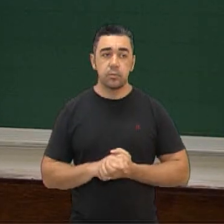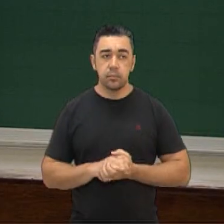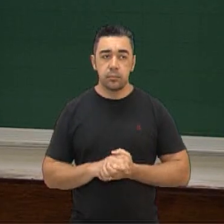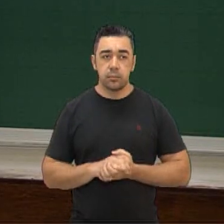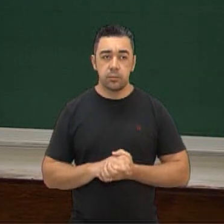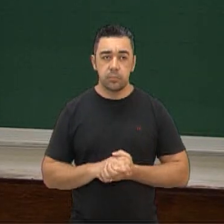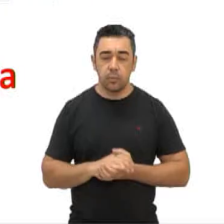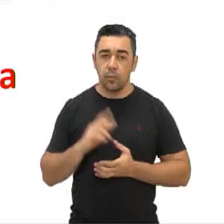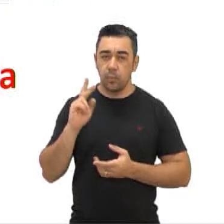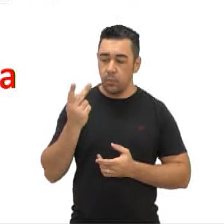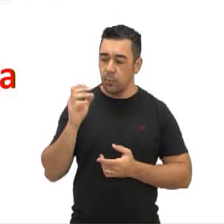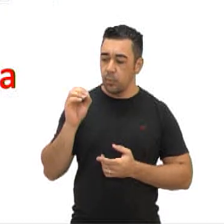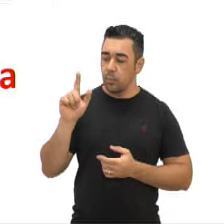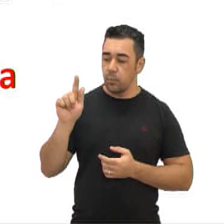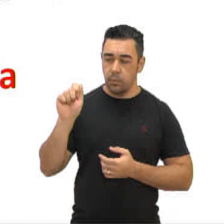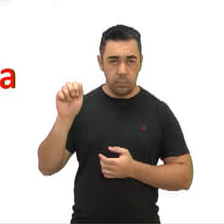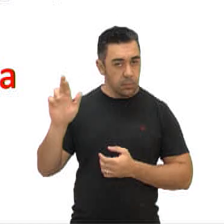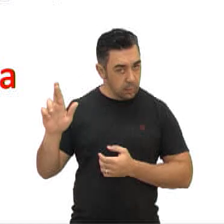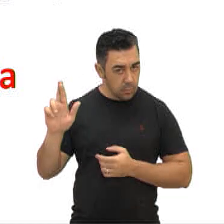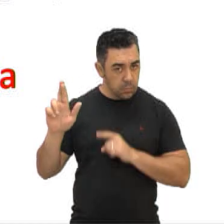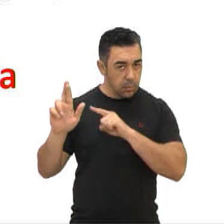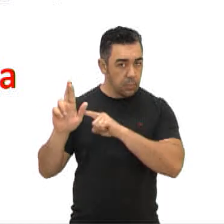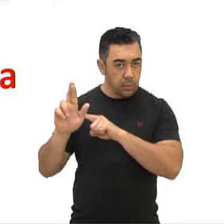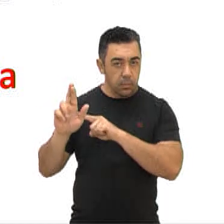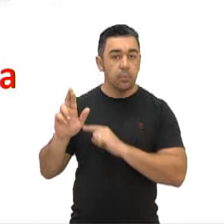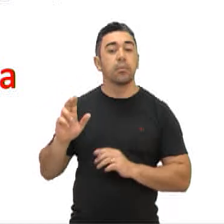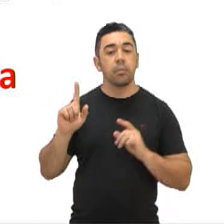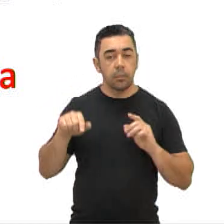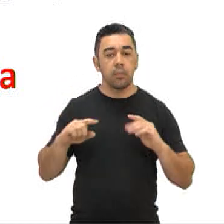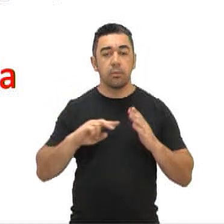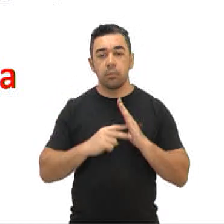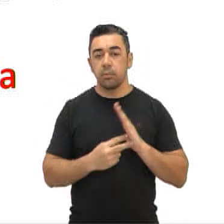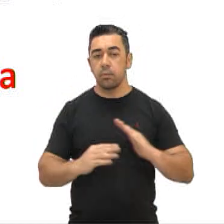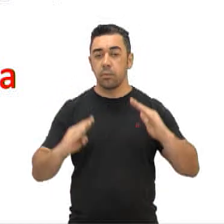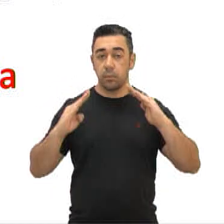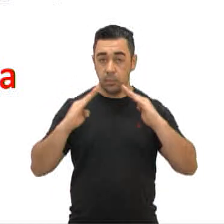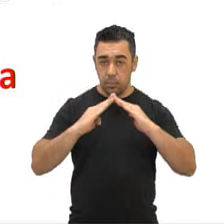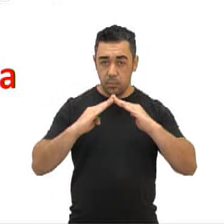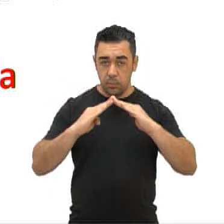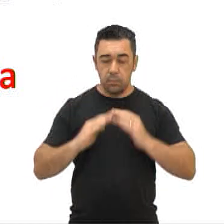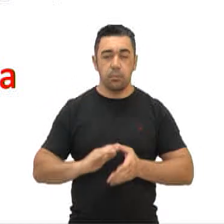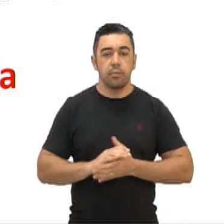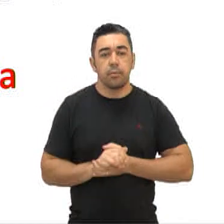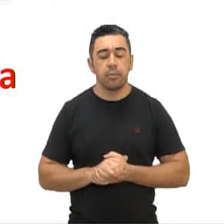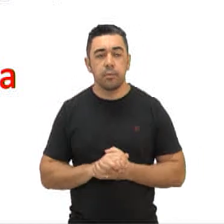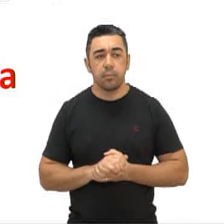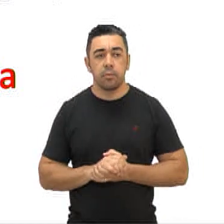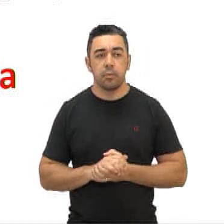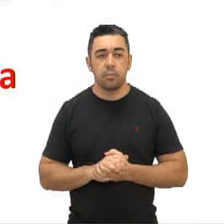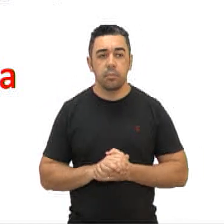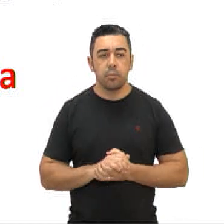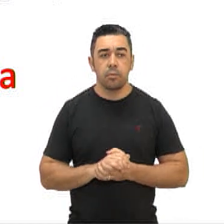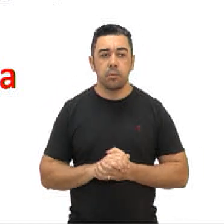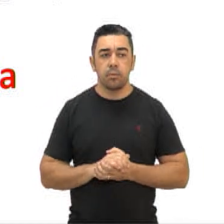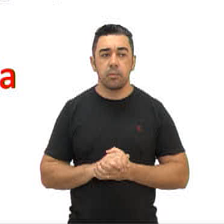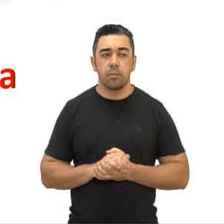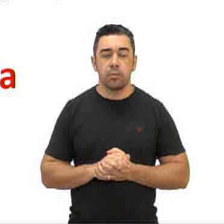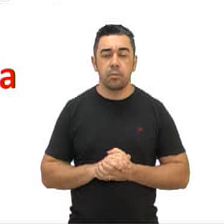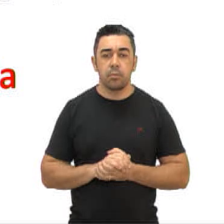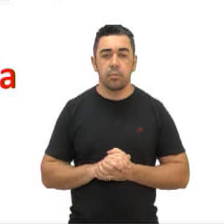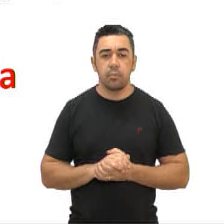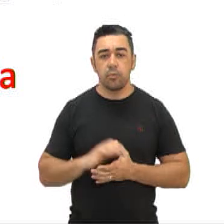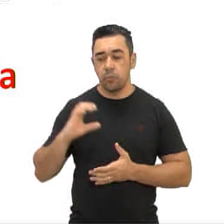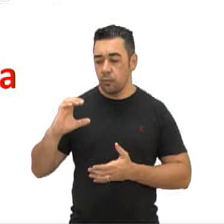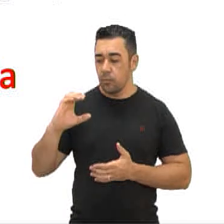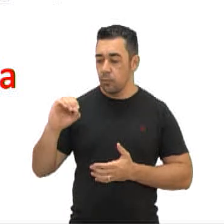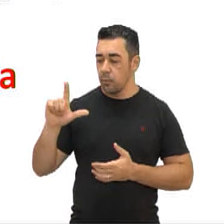ahí la respuesta 1. Hogar es lo mismo que casa. Casa. Consigue